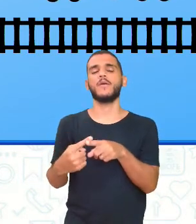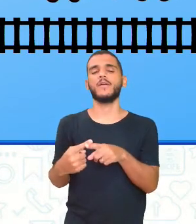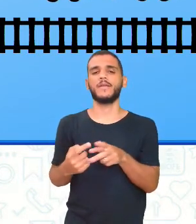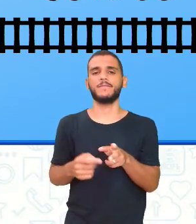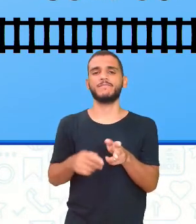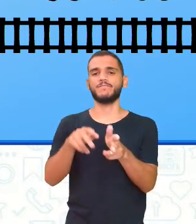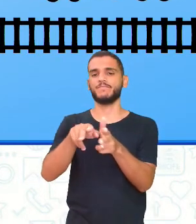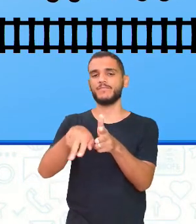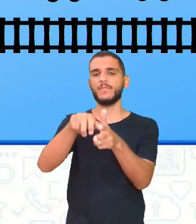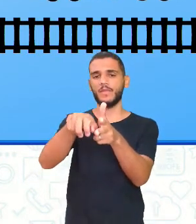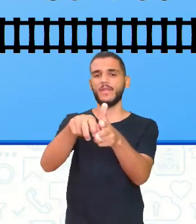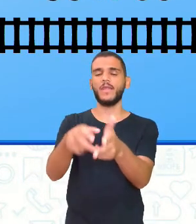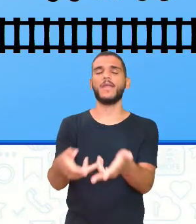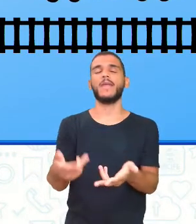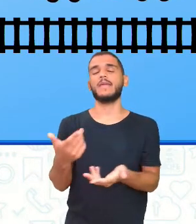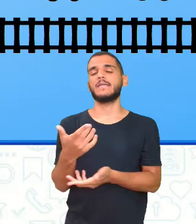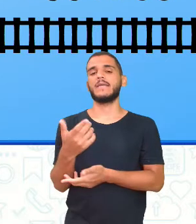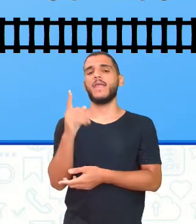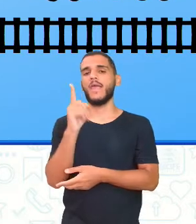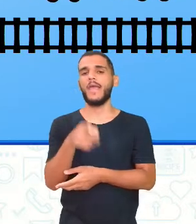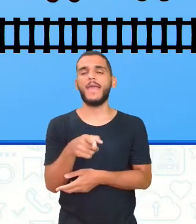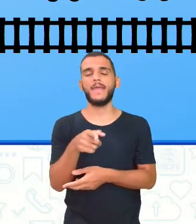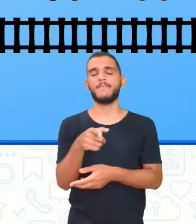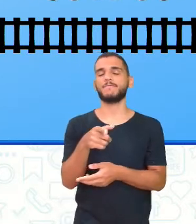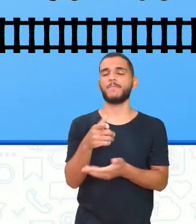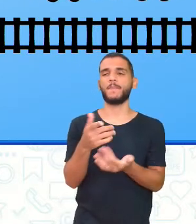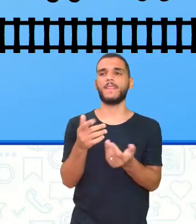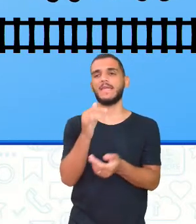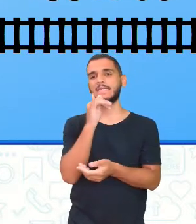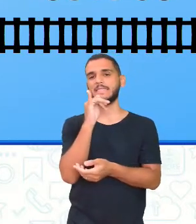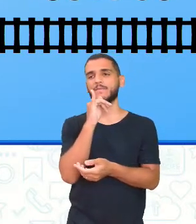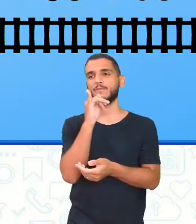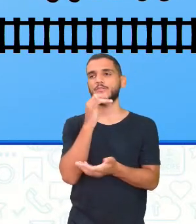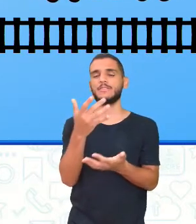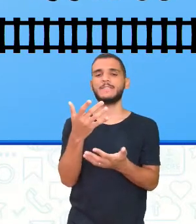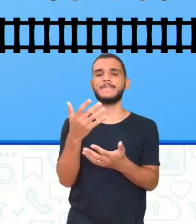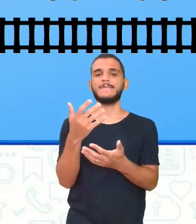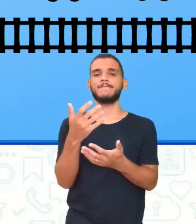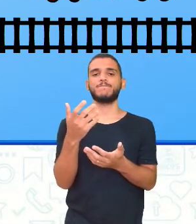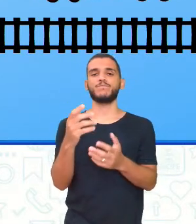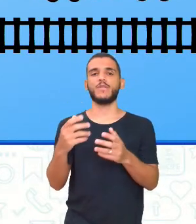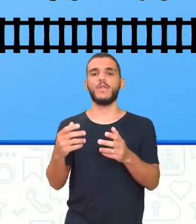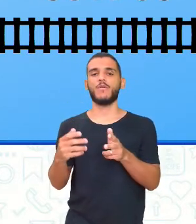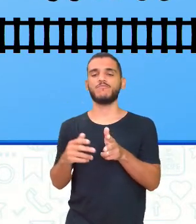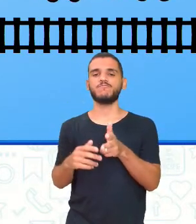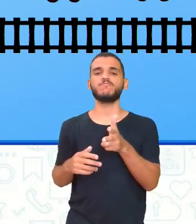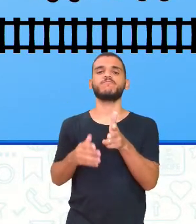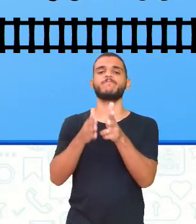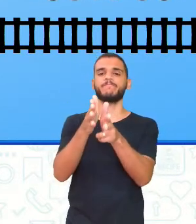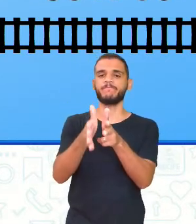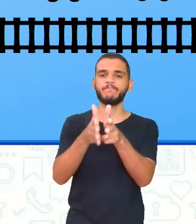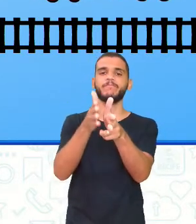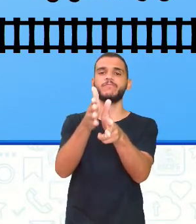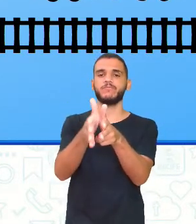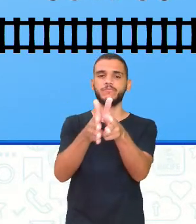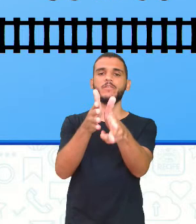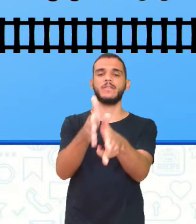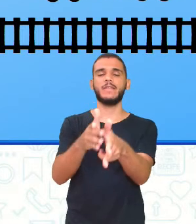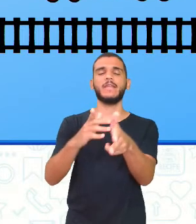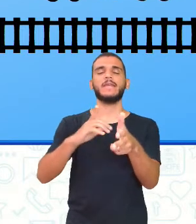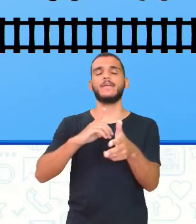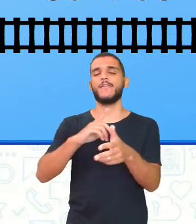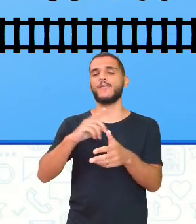trem, apesar de não ser reto, né, o trem não vai de um lugar para o outro numa reta. Normalmente tem as